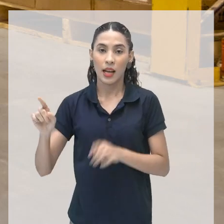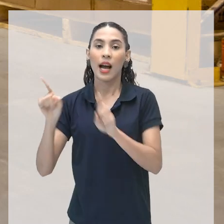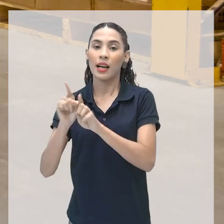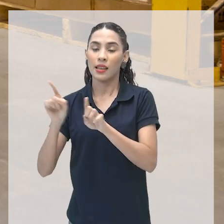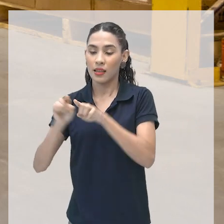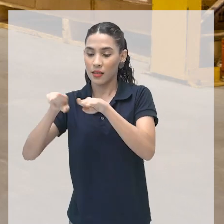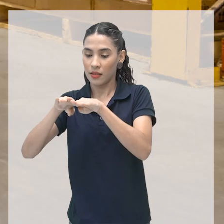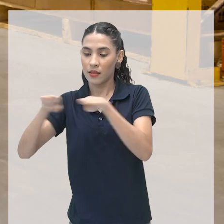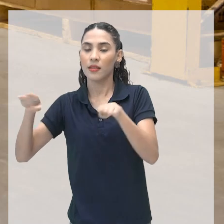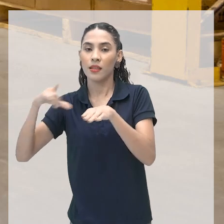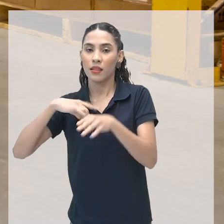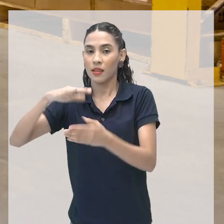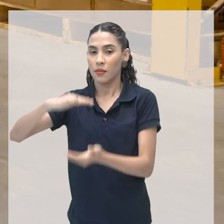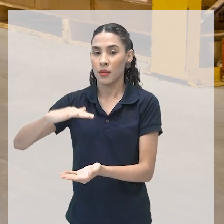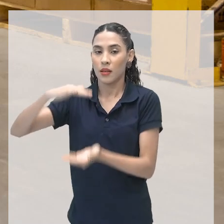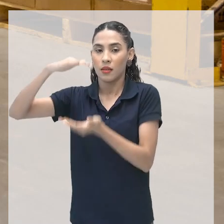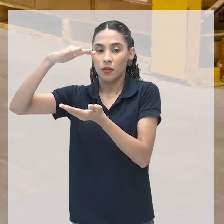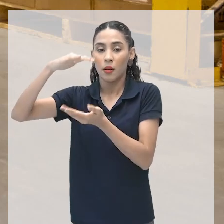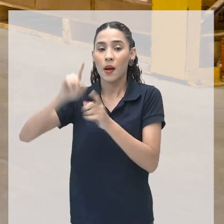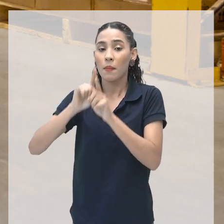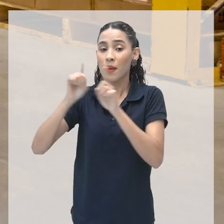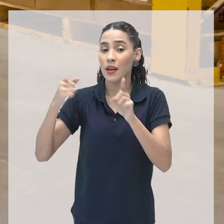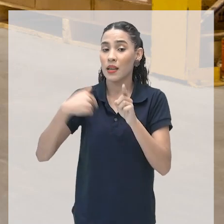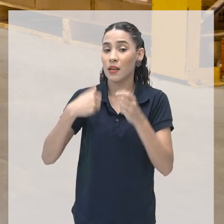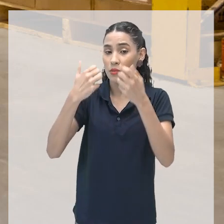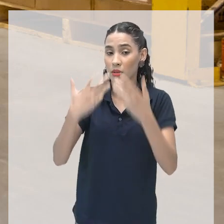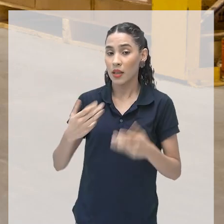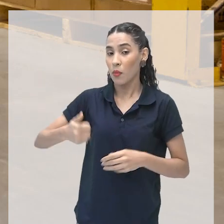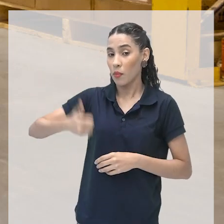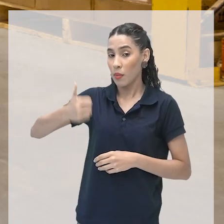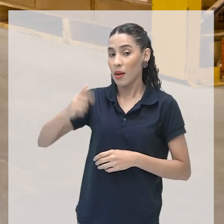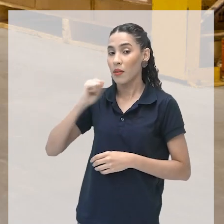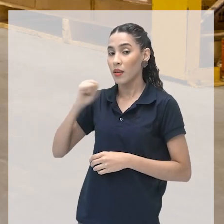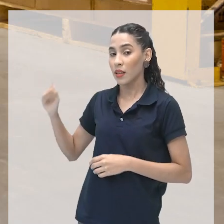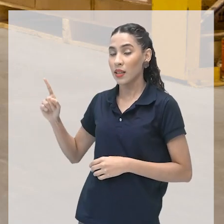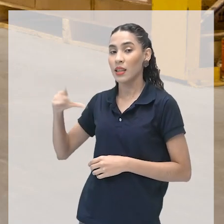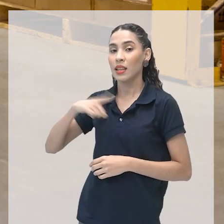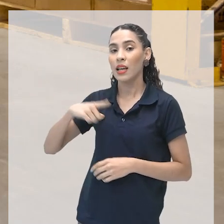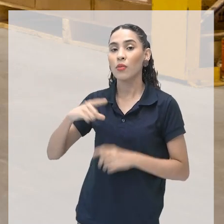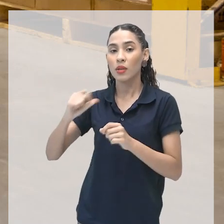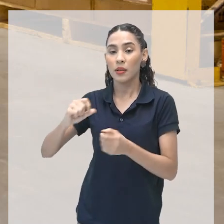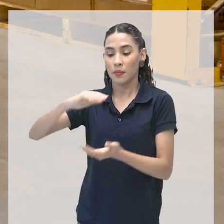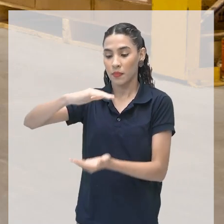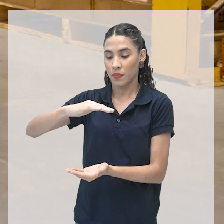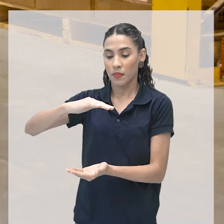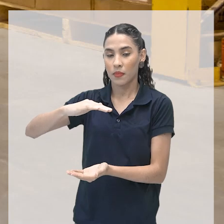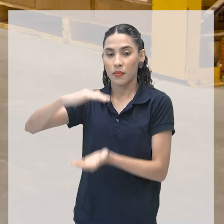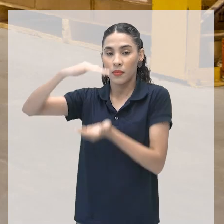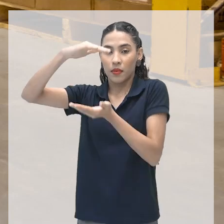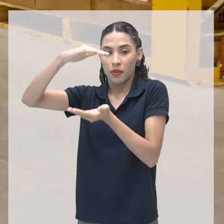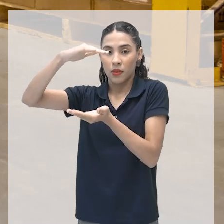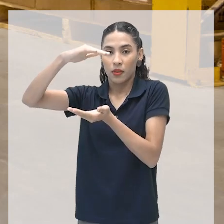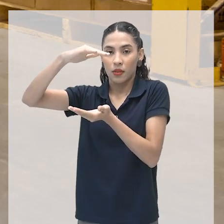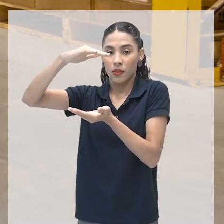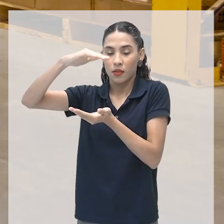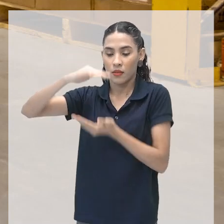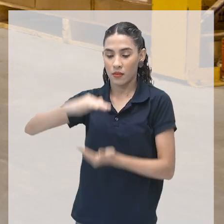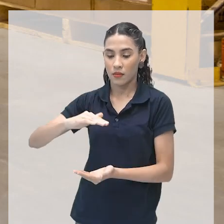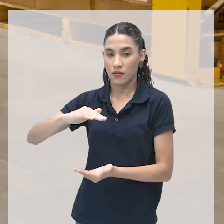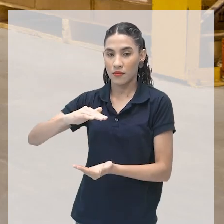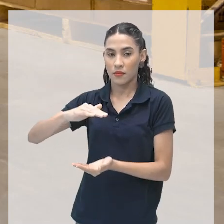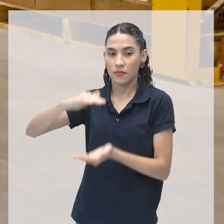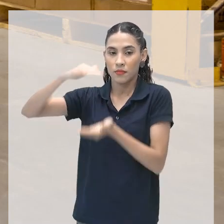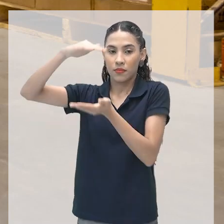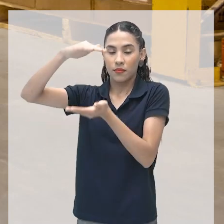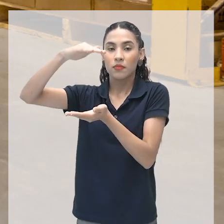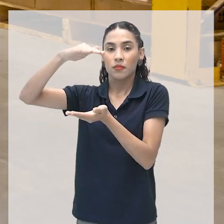2 caixas. Mas, como eu já falei antes, esse primeiro pallet, ele tem aí as 2 caixas, uma em cima da